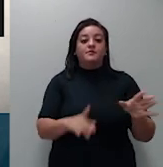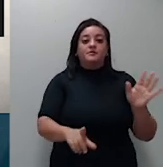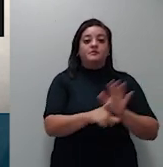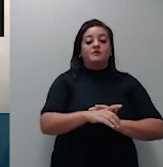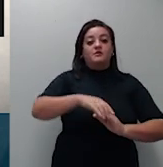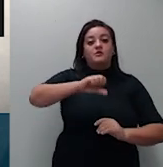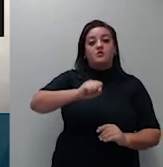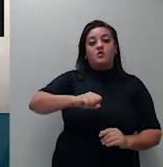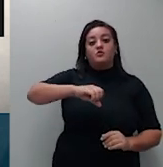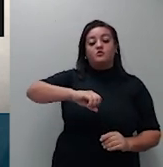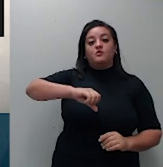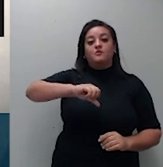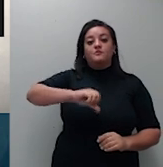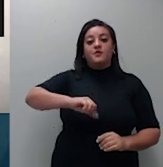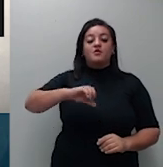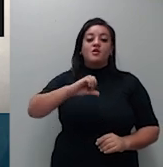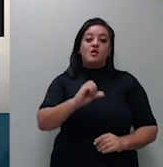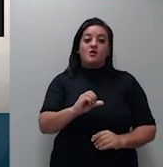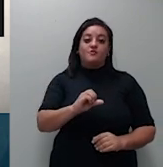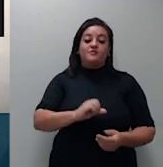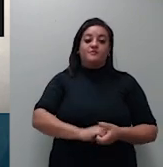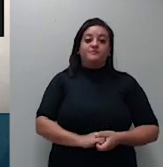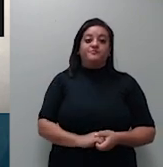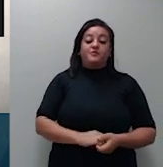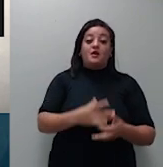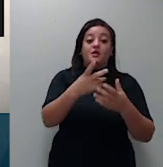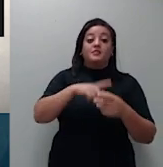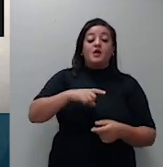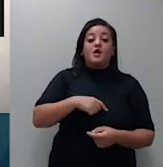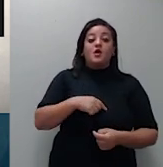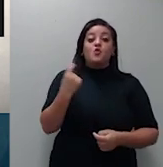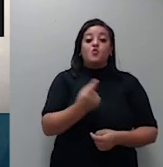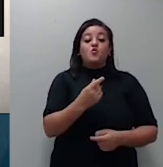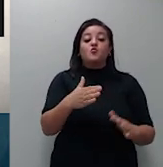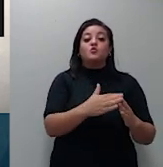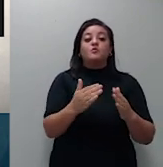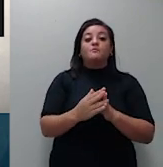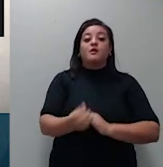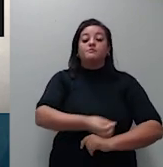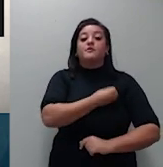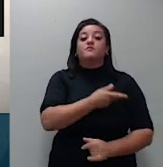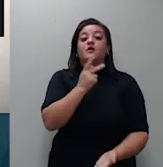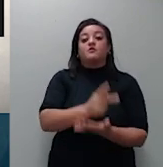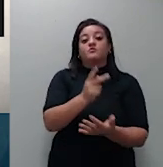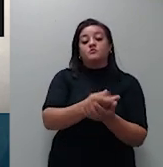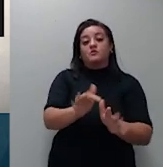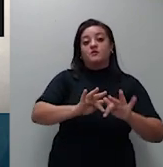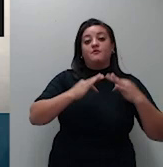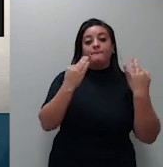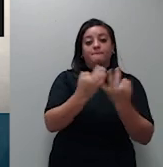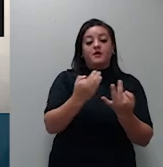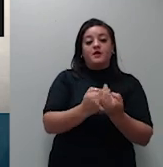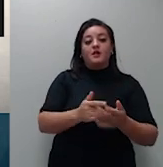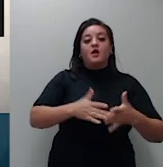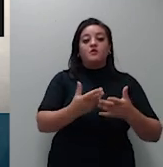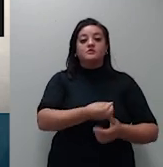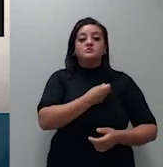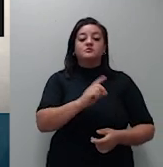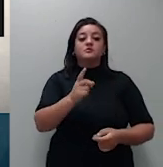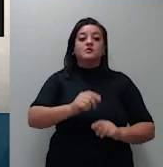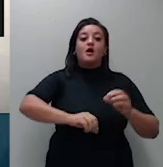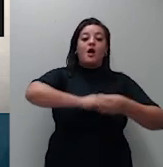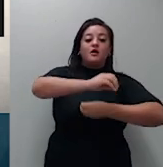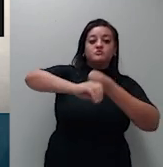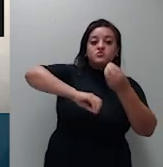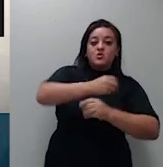posto isso é aquisição de único imóvel para moradia permanente da família quando inexistente a transferência da residência